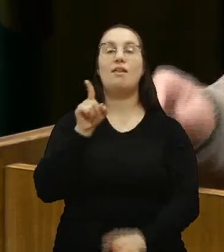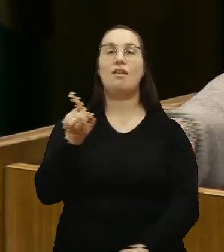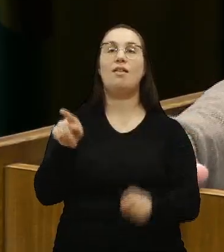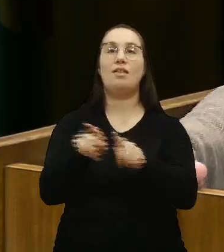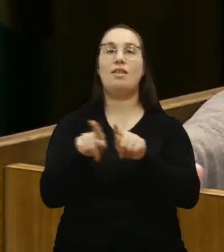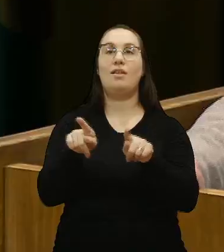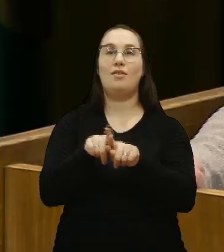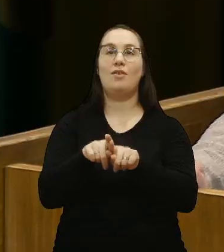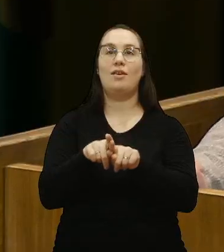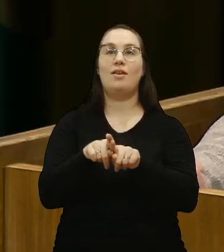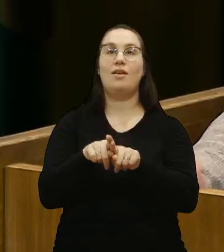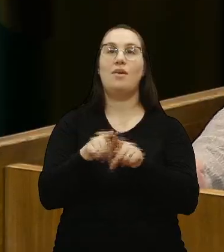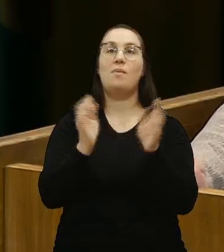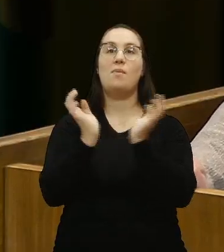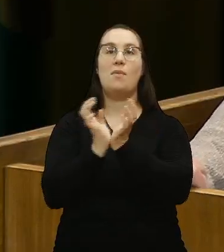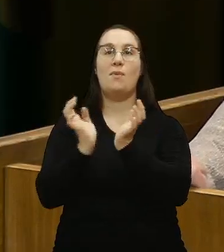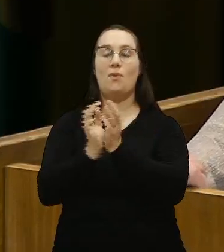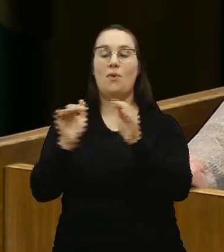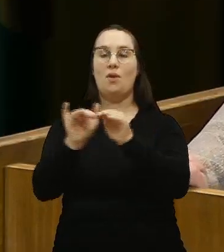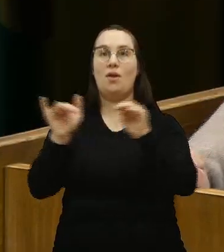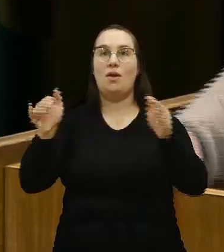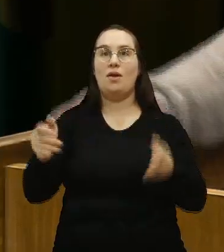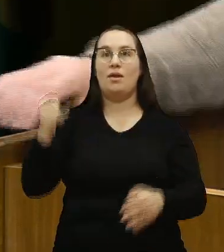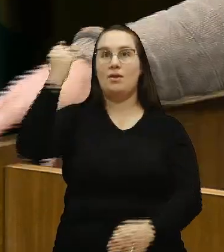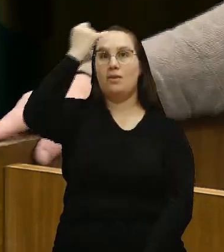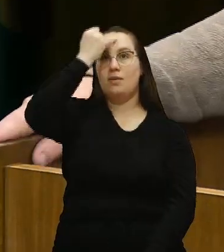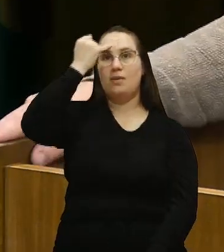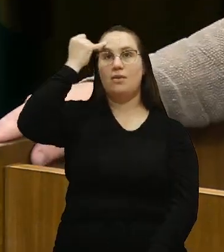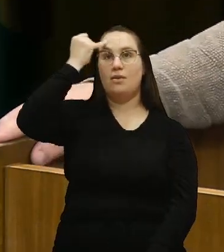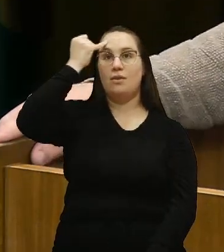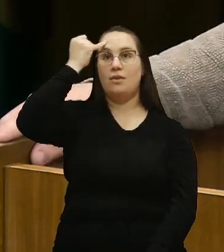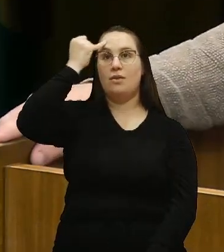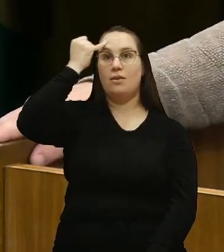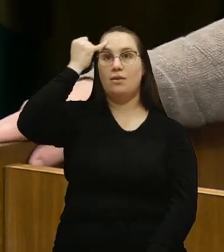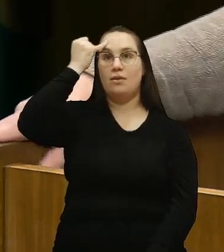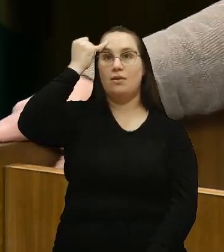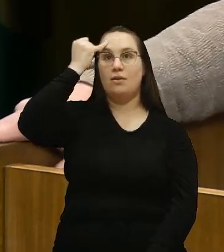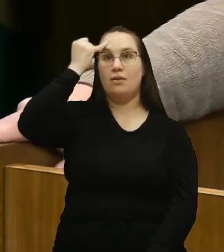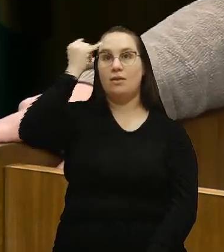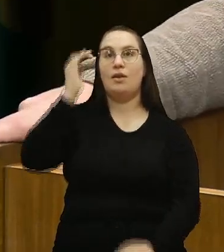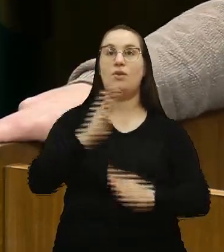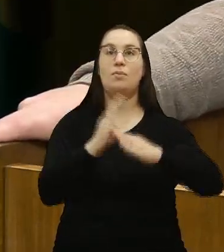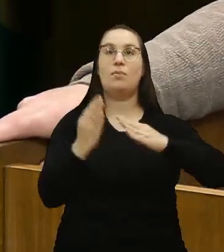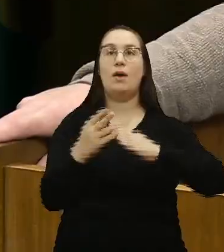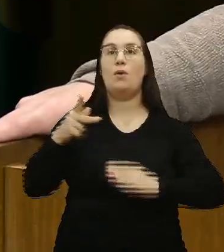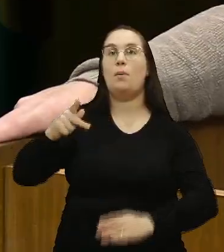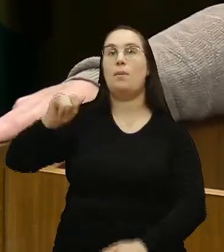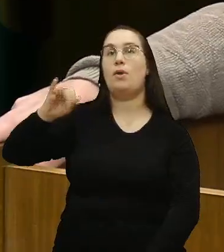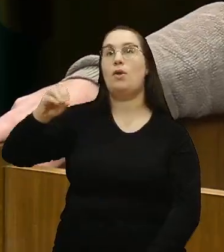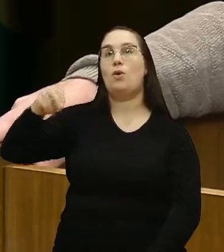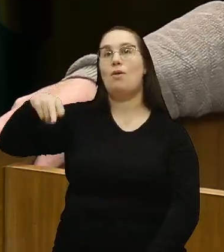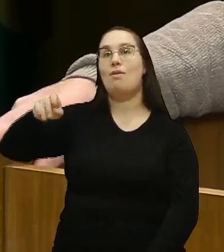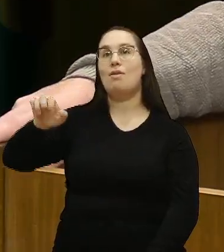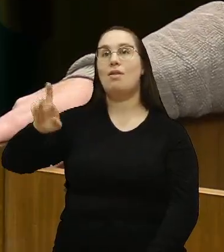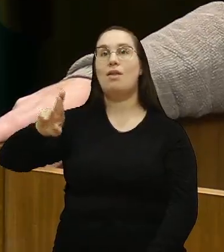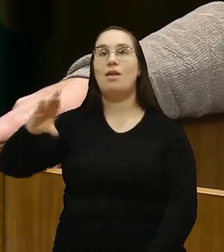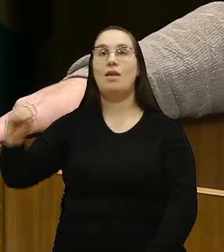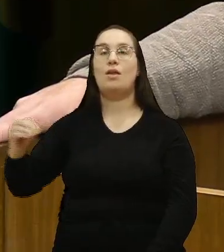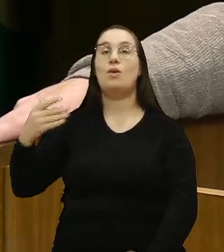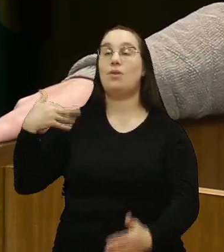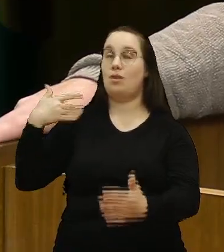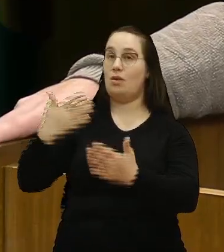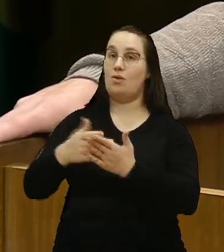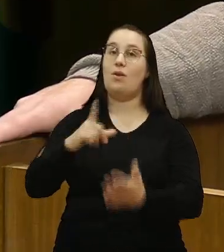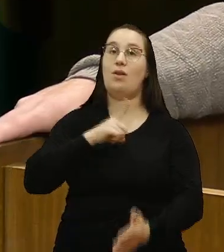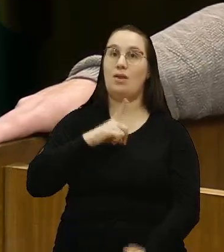que meu colega de bancada, o Zé D'Ambrosio, não está por aqui, mas é que é ali do bairro Pioneiro. Eu tenho na história aqui que seu